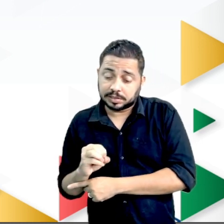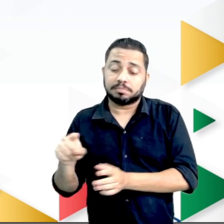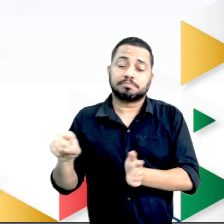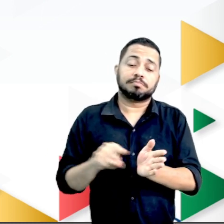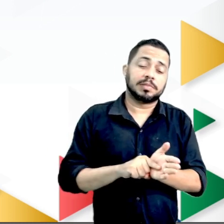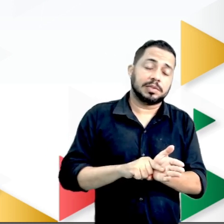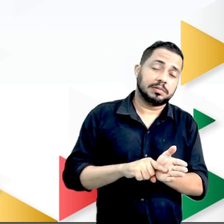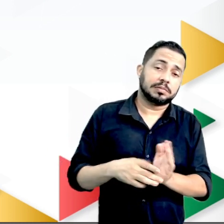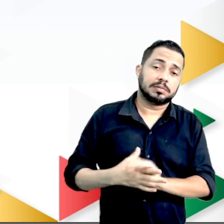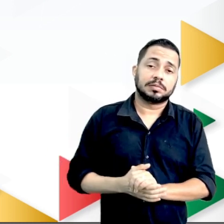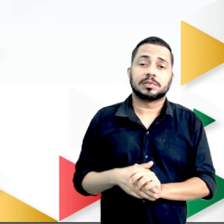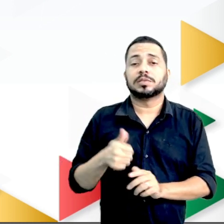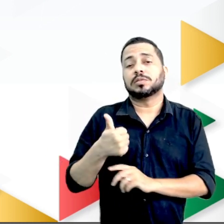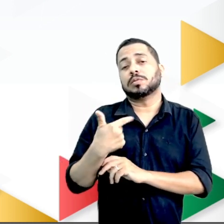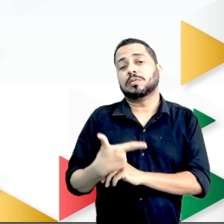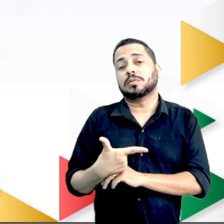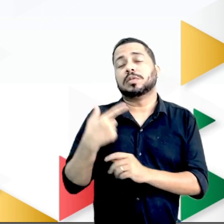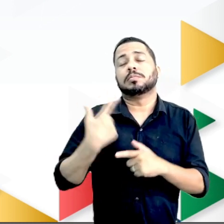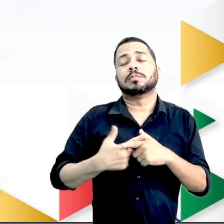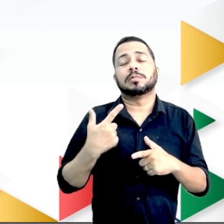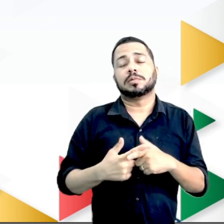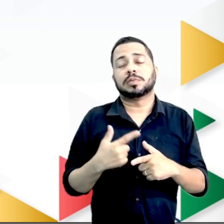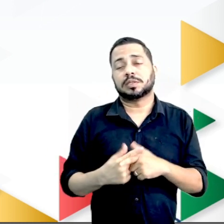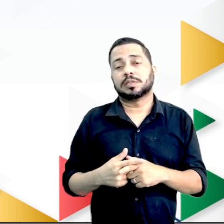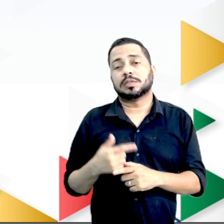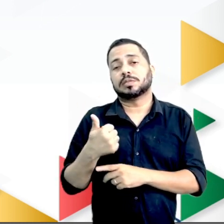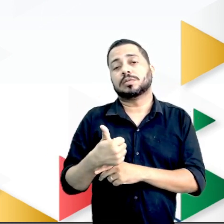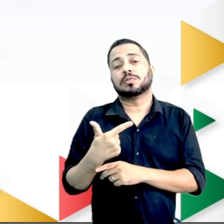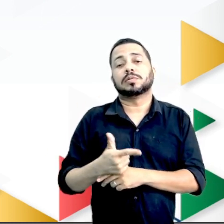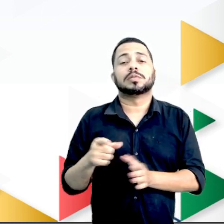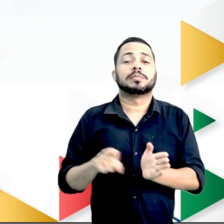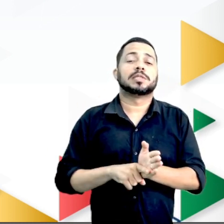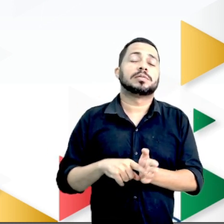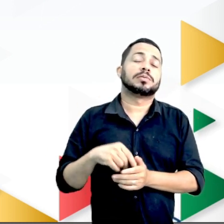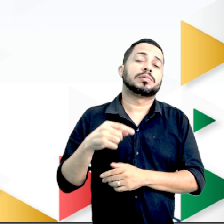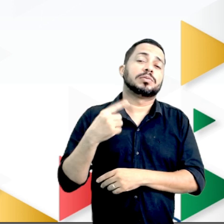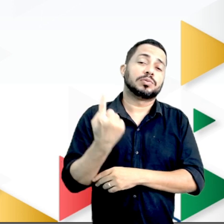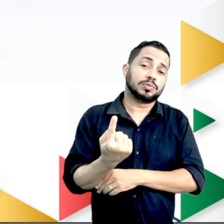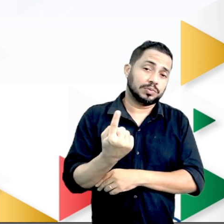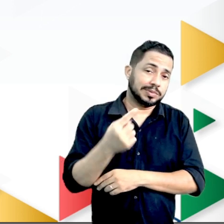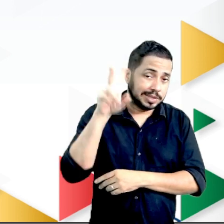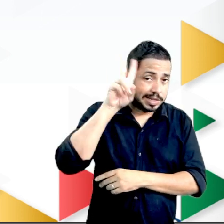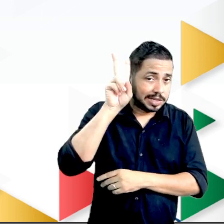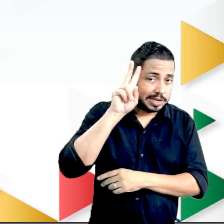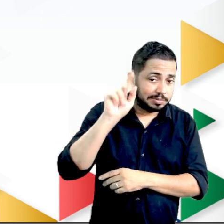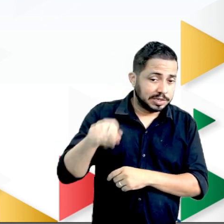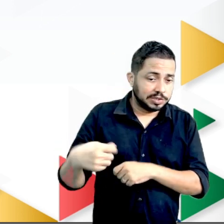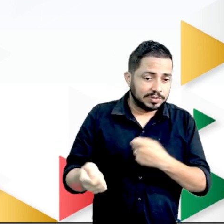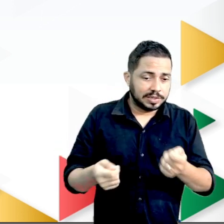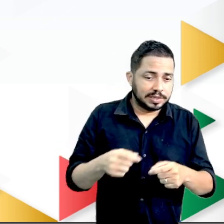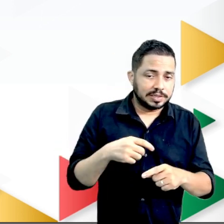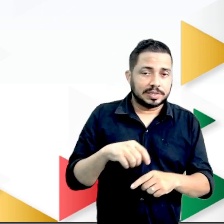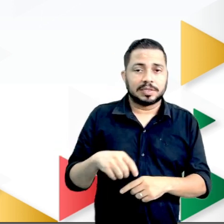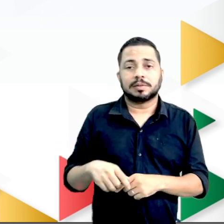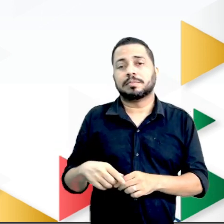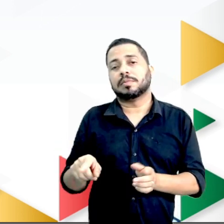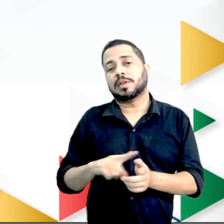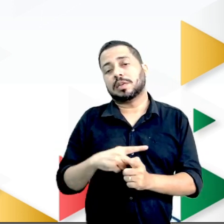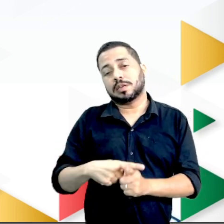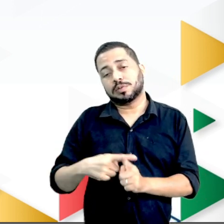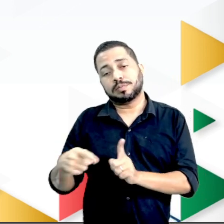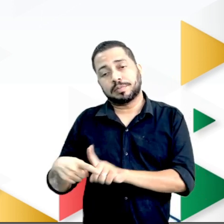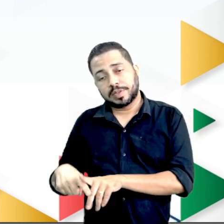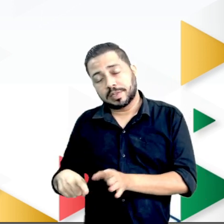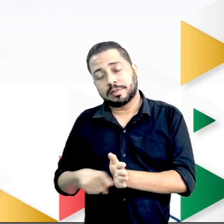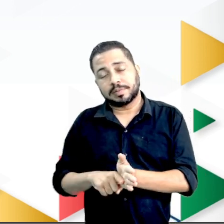menos 12, porque vai dar 12 vezes menos 1. Lembrou? Jogo de sinal, mais com menos dá menos. 12 vezes